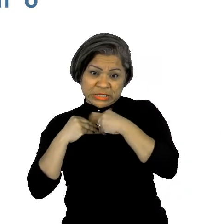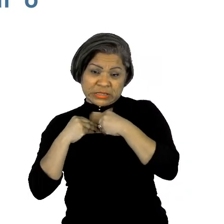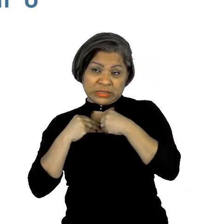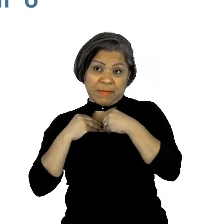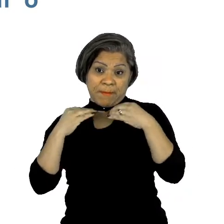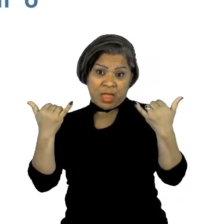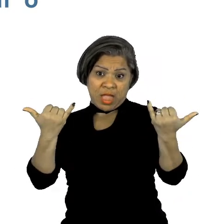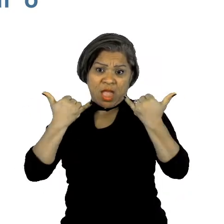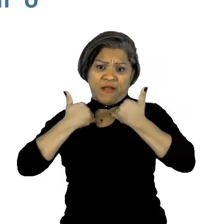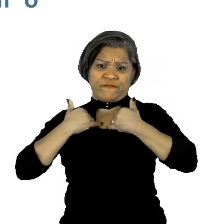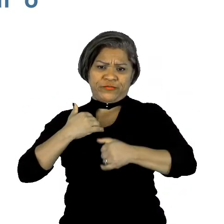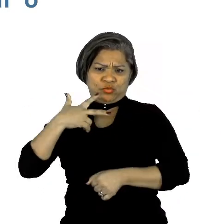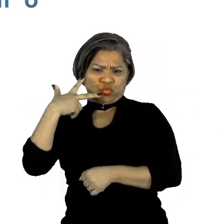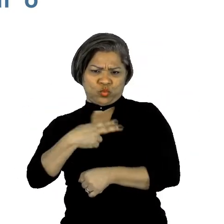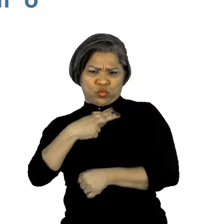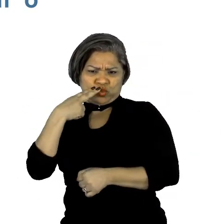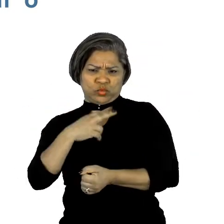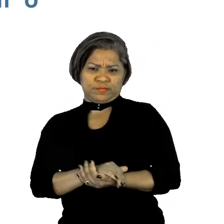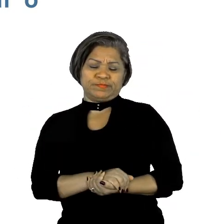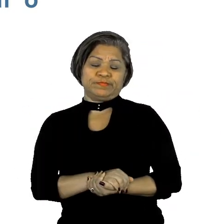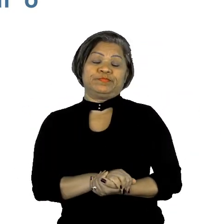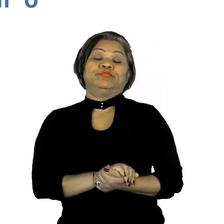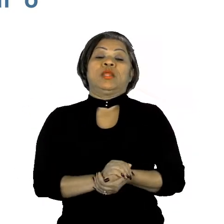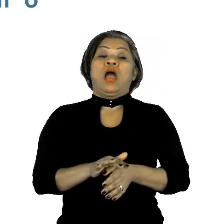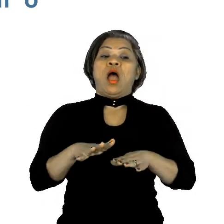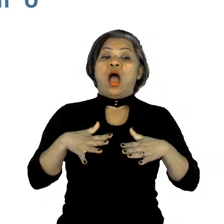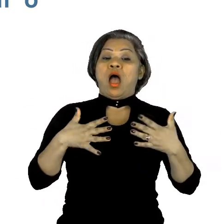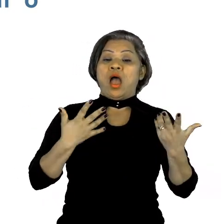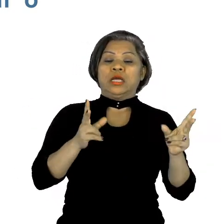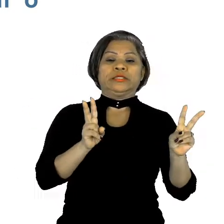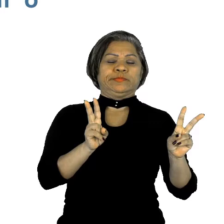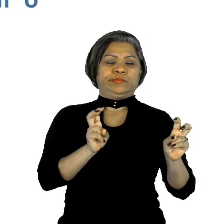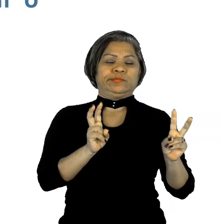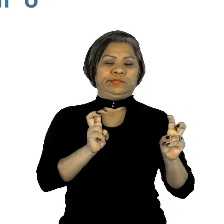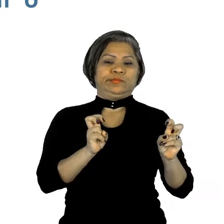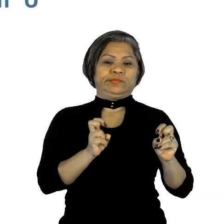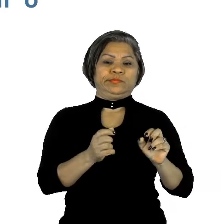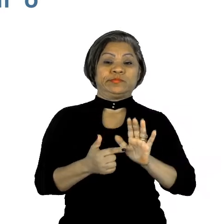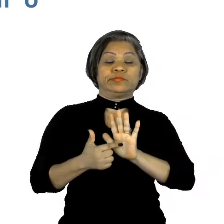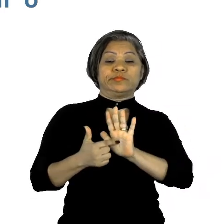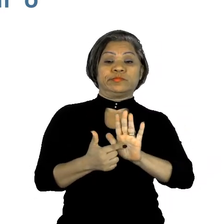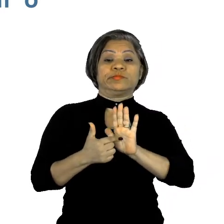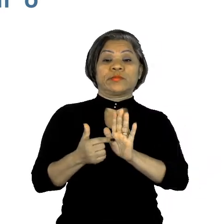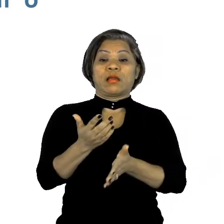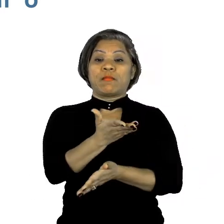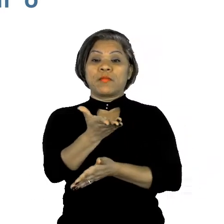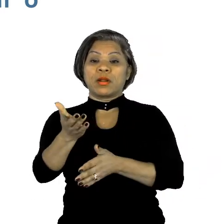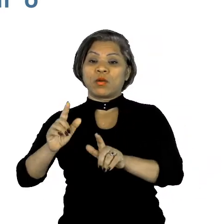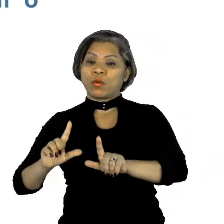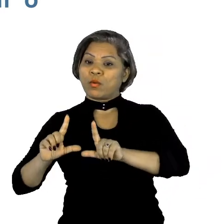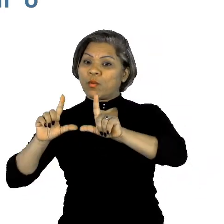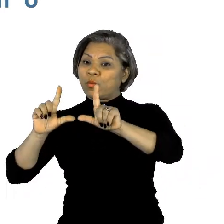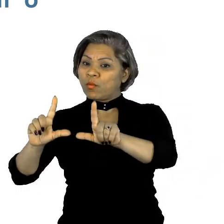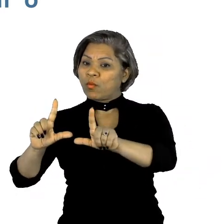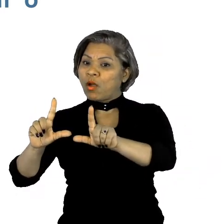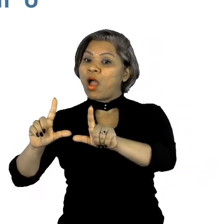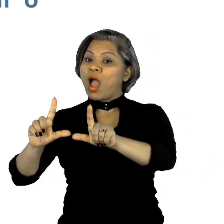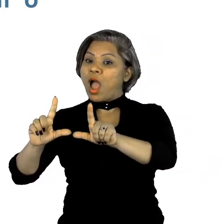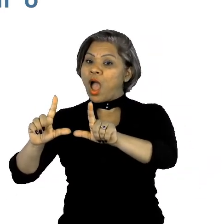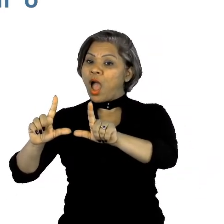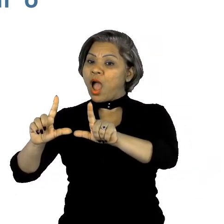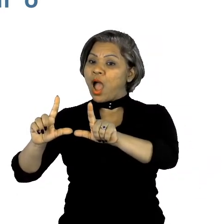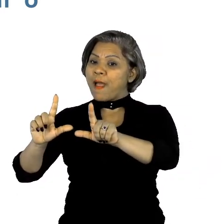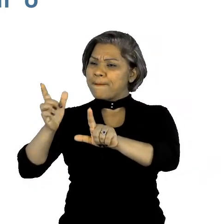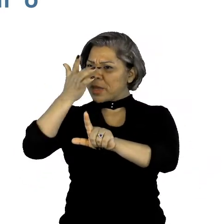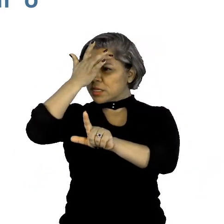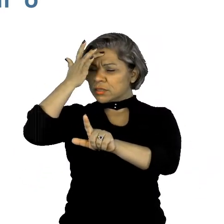Fecha aspas. Nesse trecho aí, vai aparecer para vocês aí na tela, moradores ficam, está